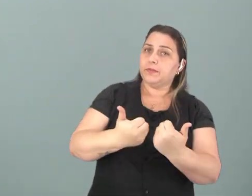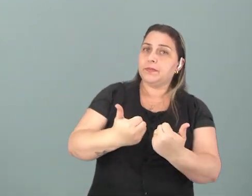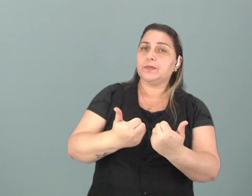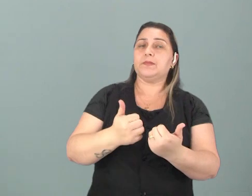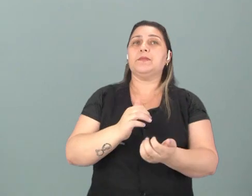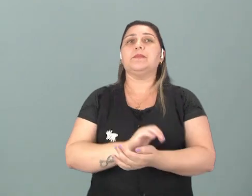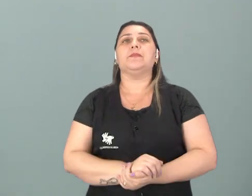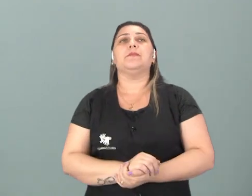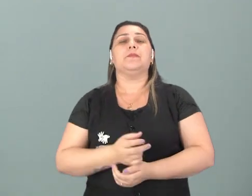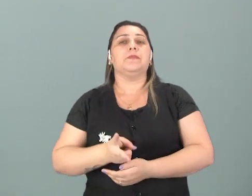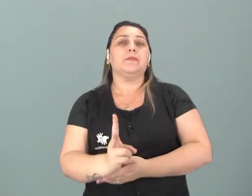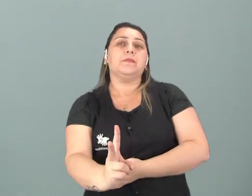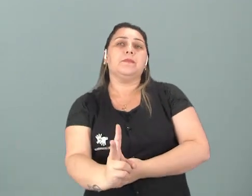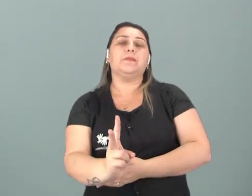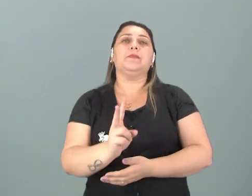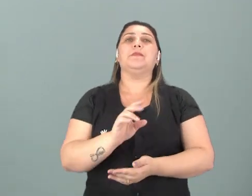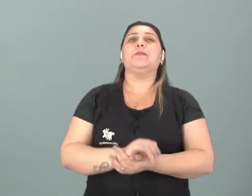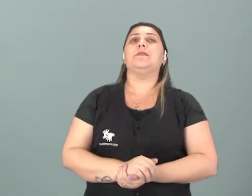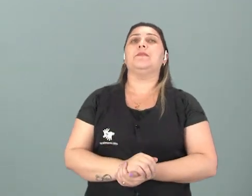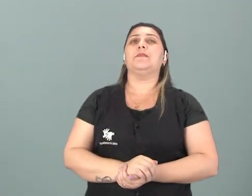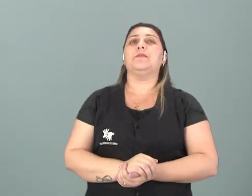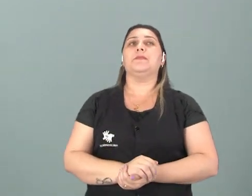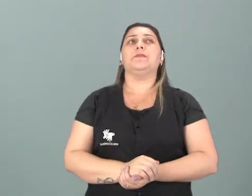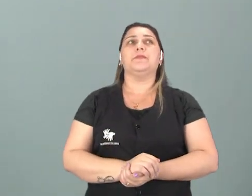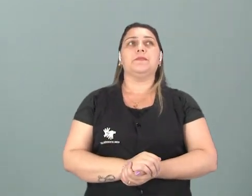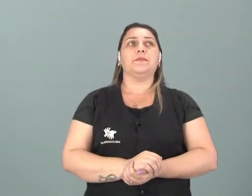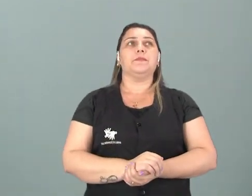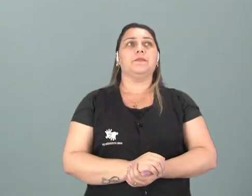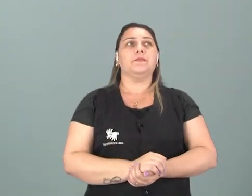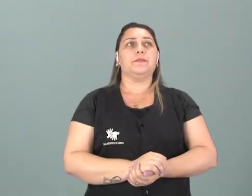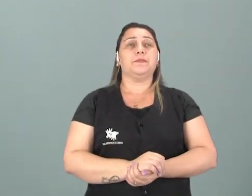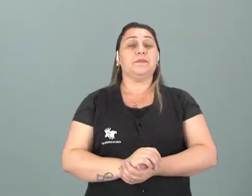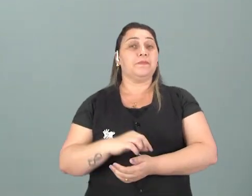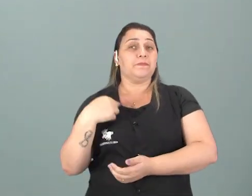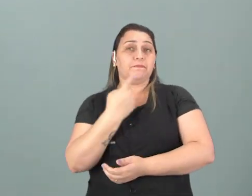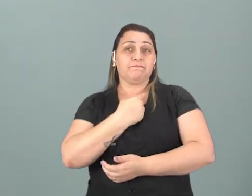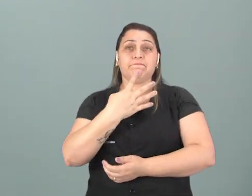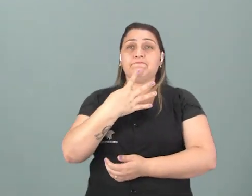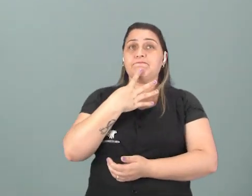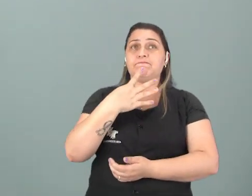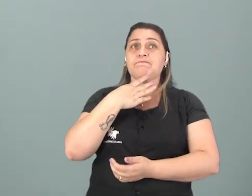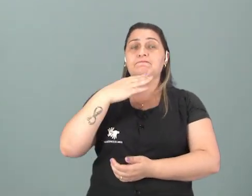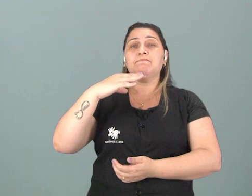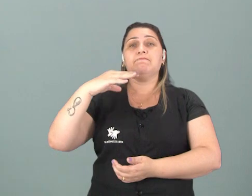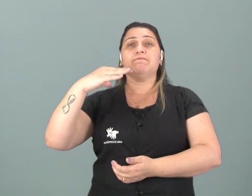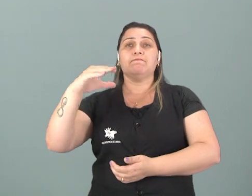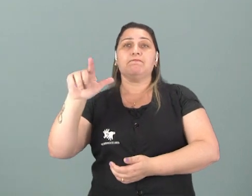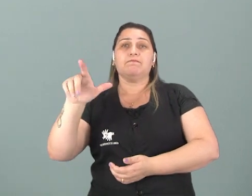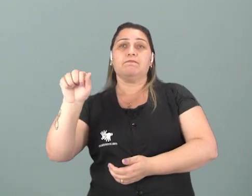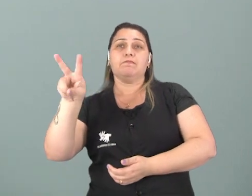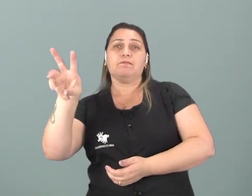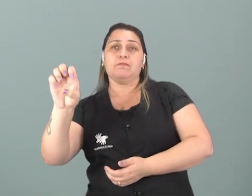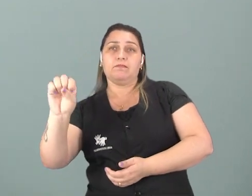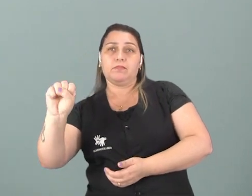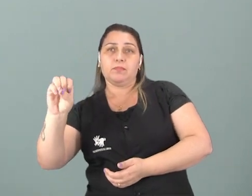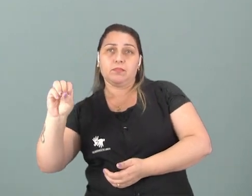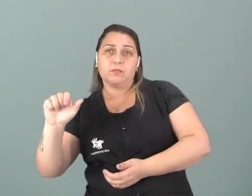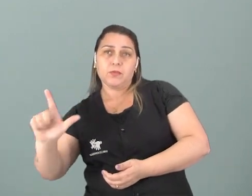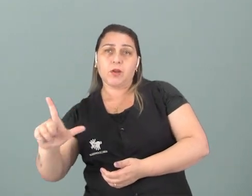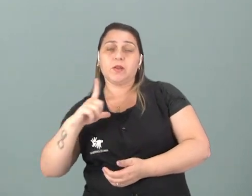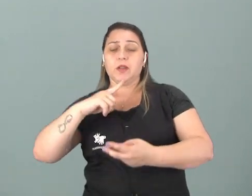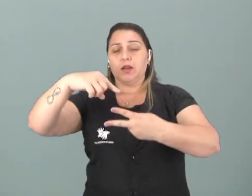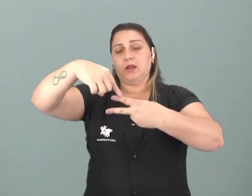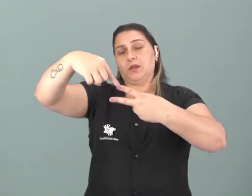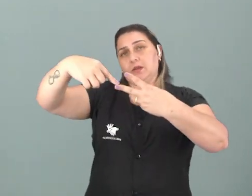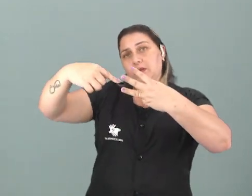Então, vamos continuar para a gente conhecer a clave de sol. Existem mais duas outras claves,